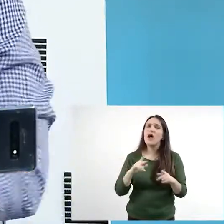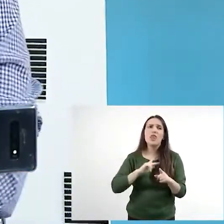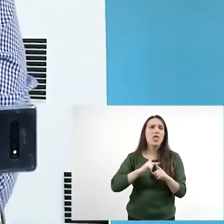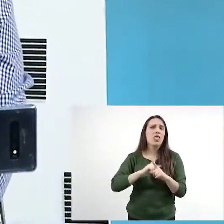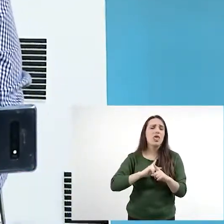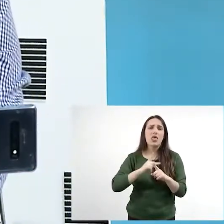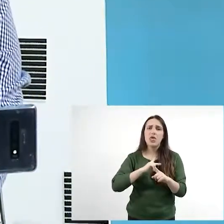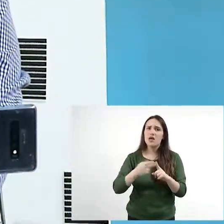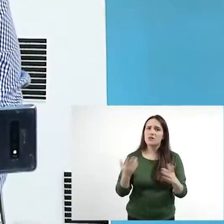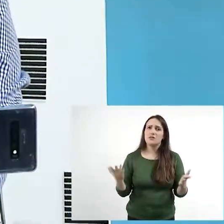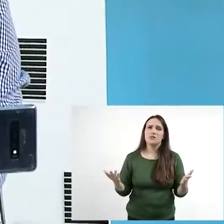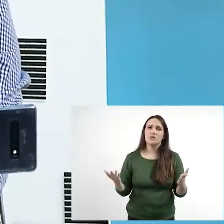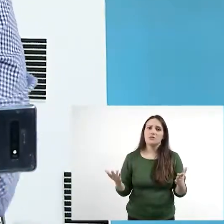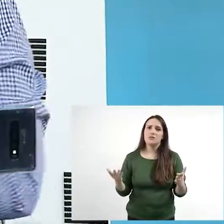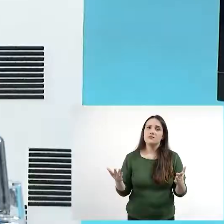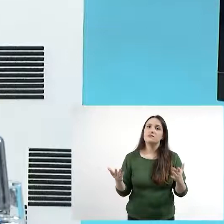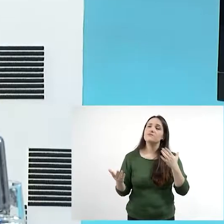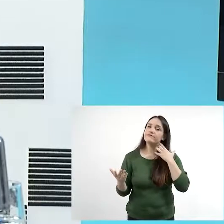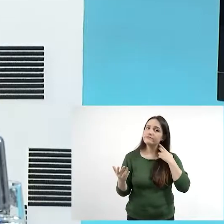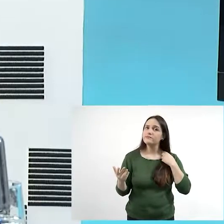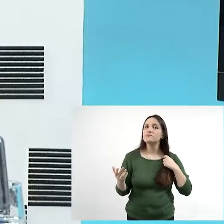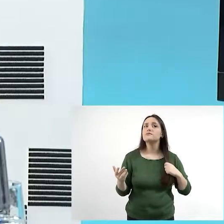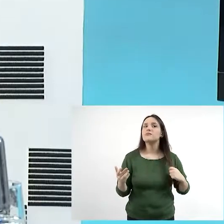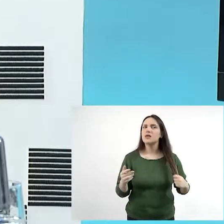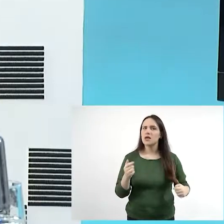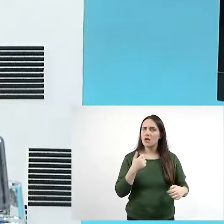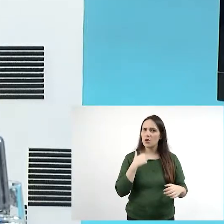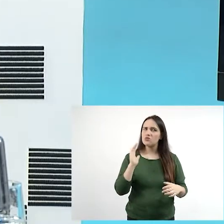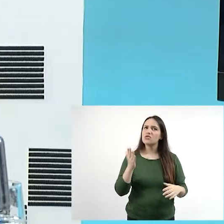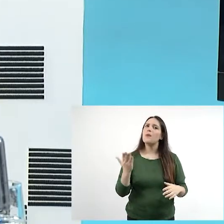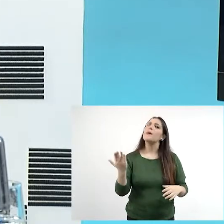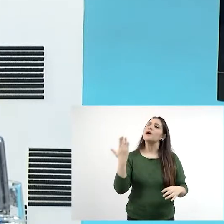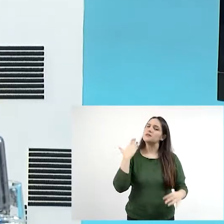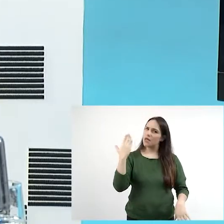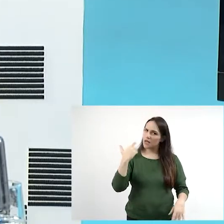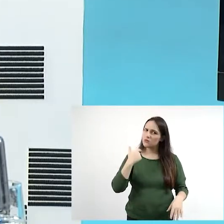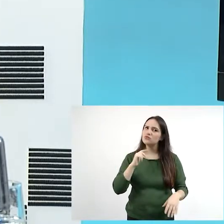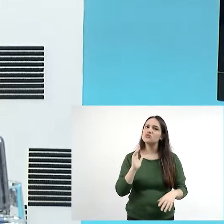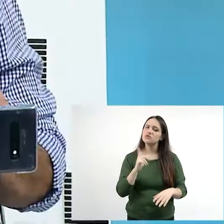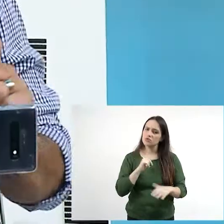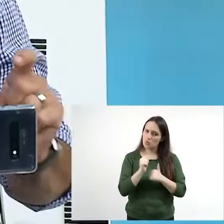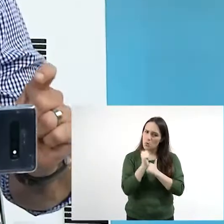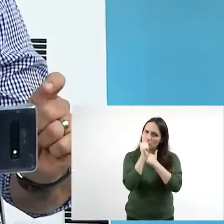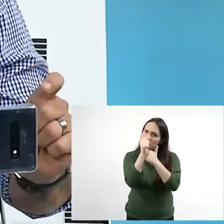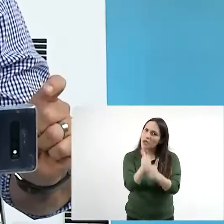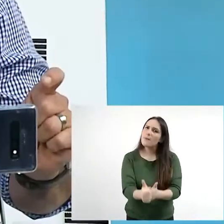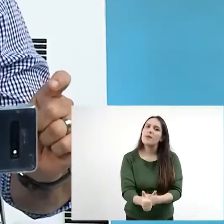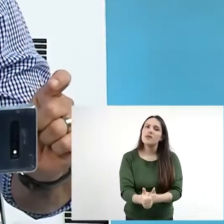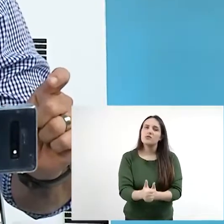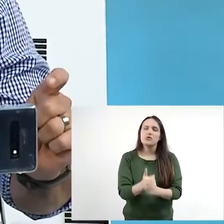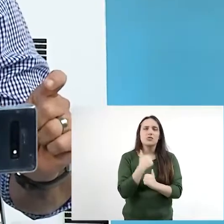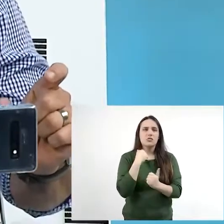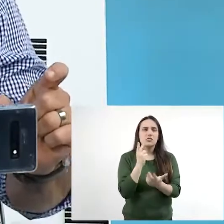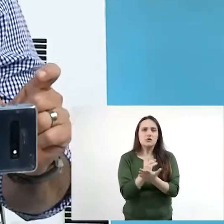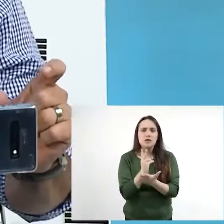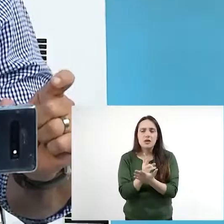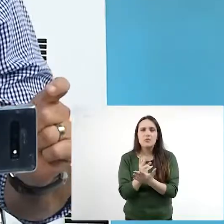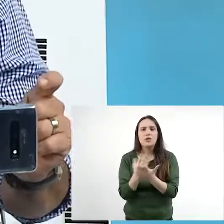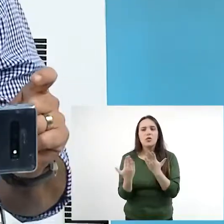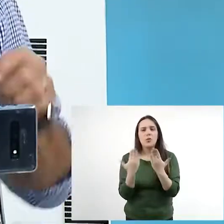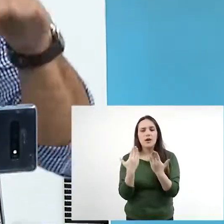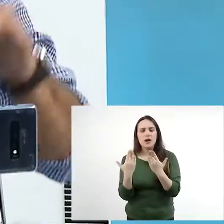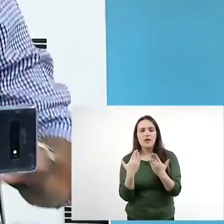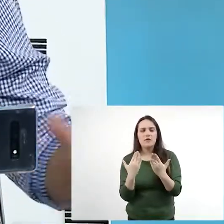não praticável pré-pandemia, e a gente tínhamos esse cuidado de analisar no preço abusivo o